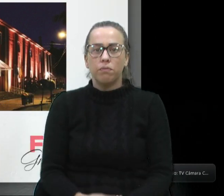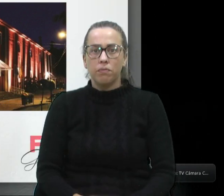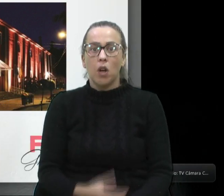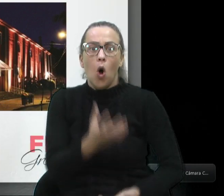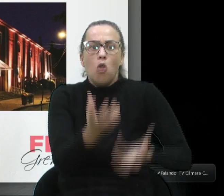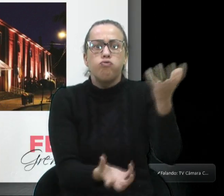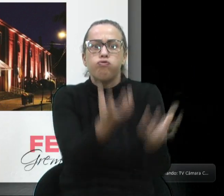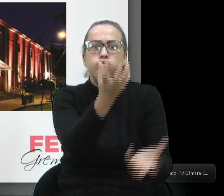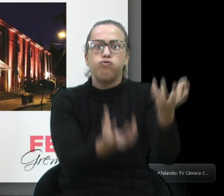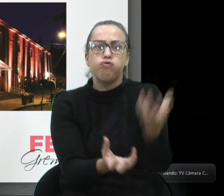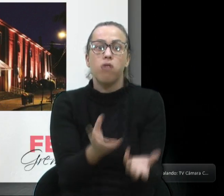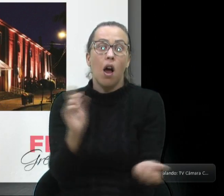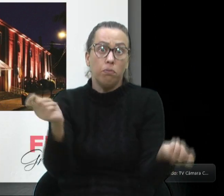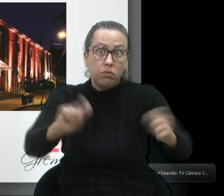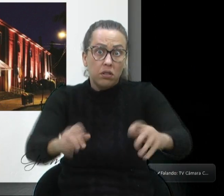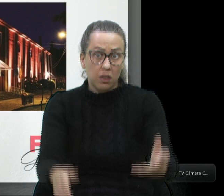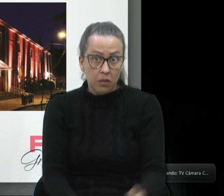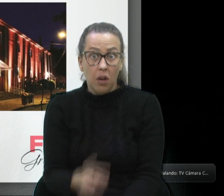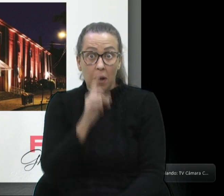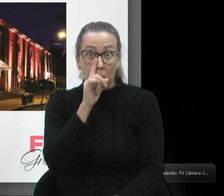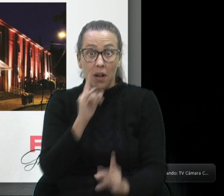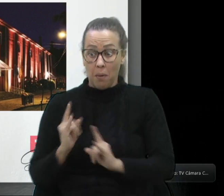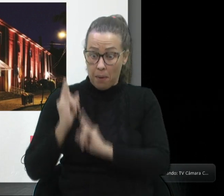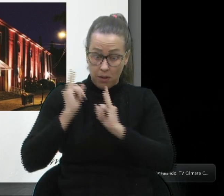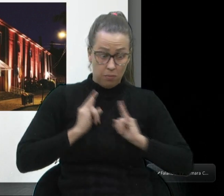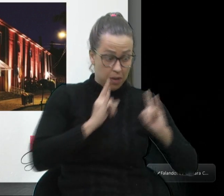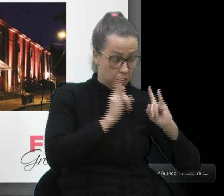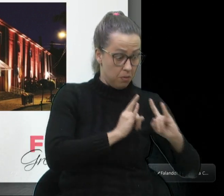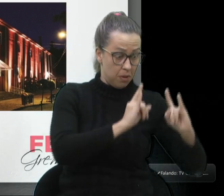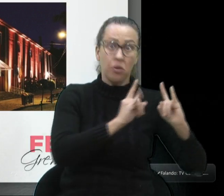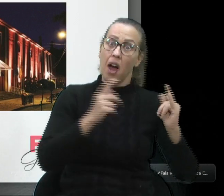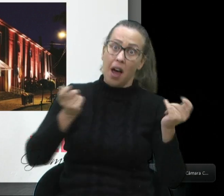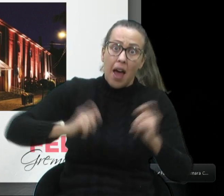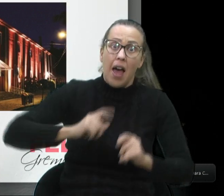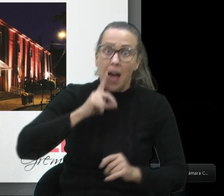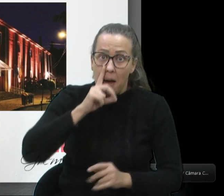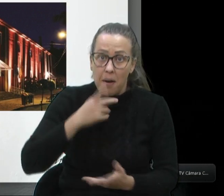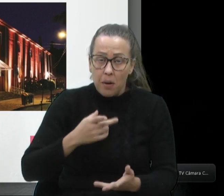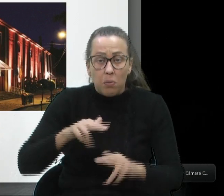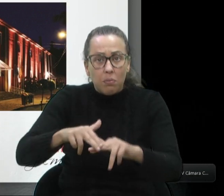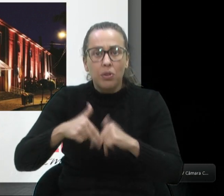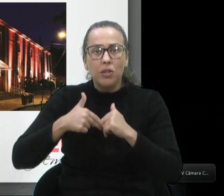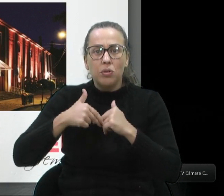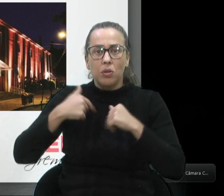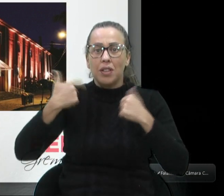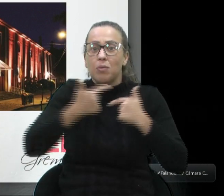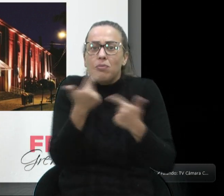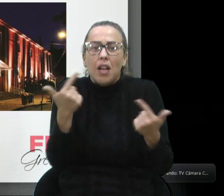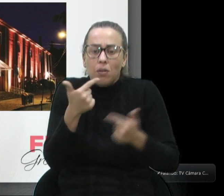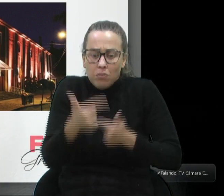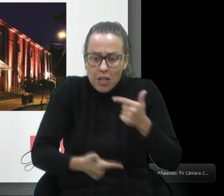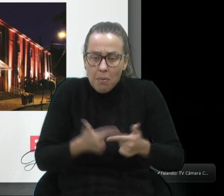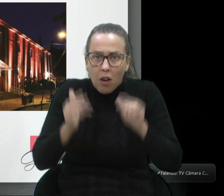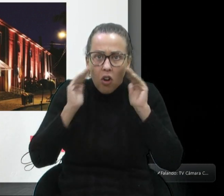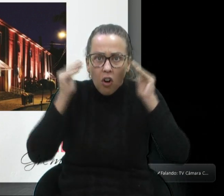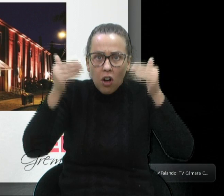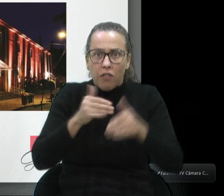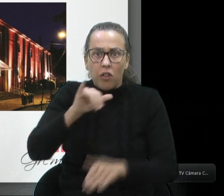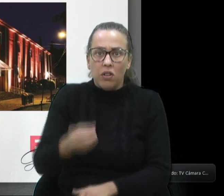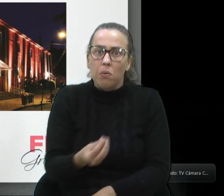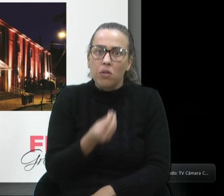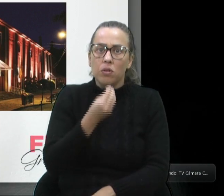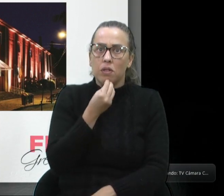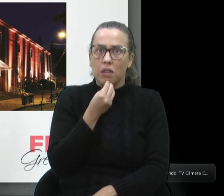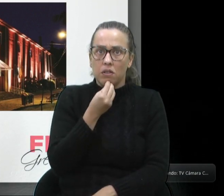incêndio, né, que pode colocar em risco outros prédios próximos. Então, não existe um trabalho focado nisso, na